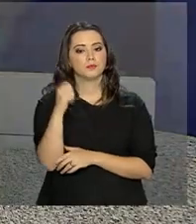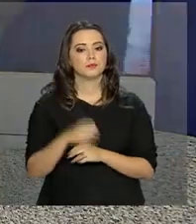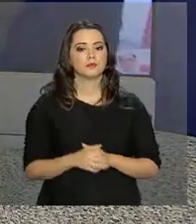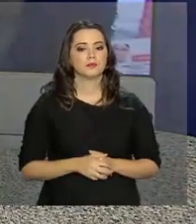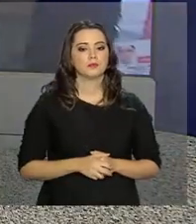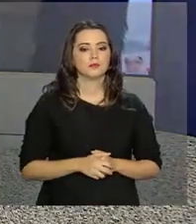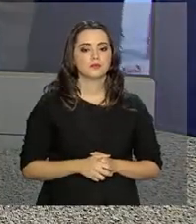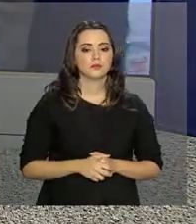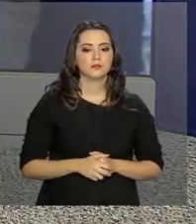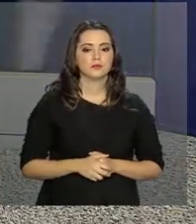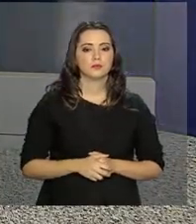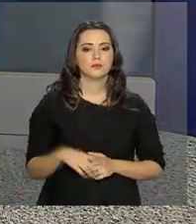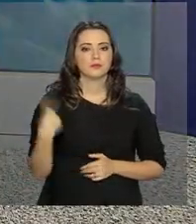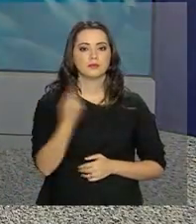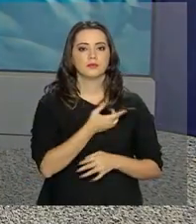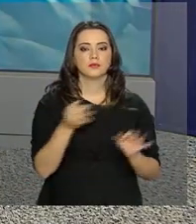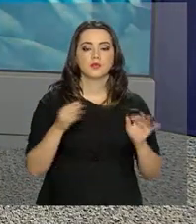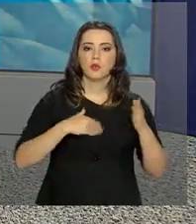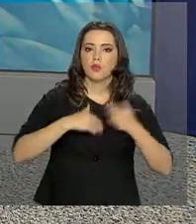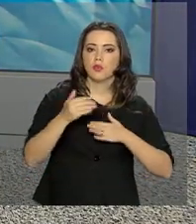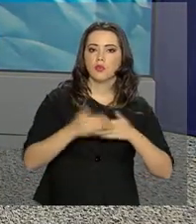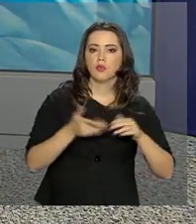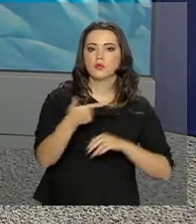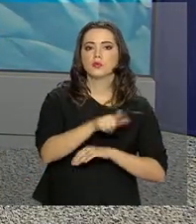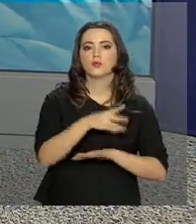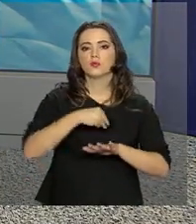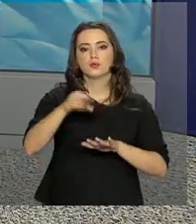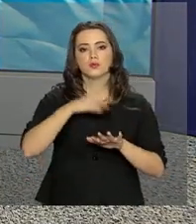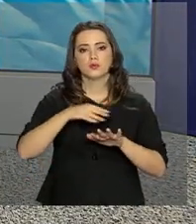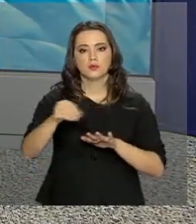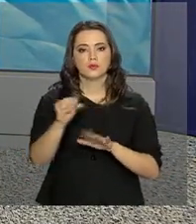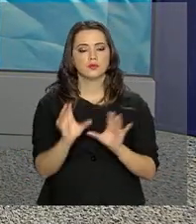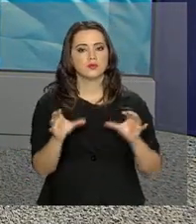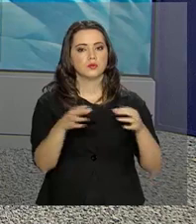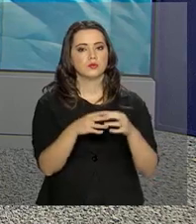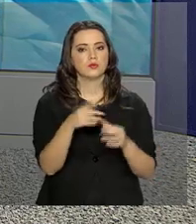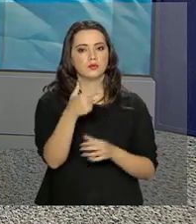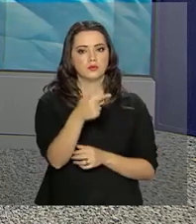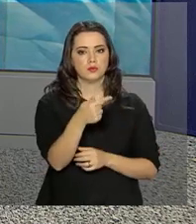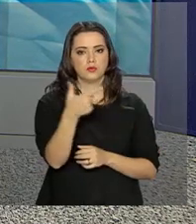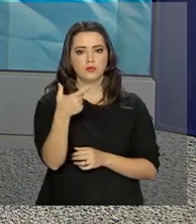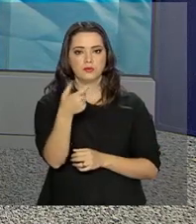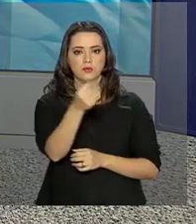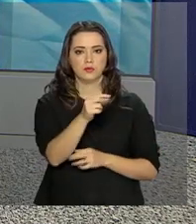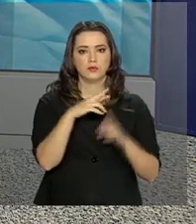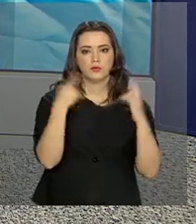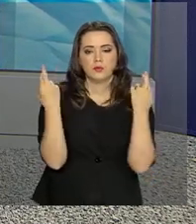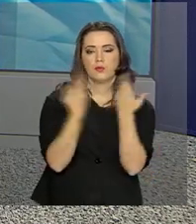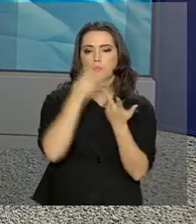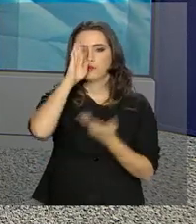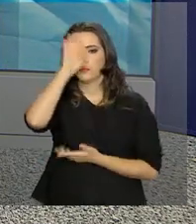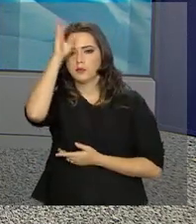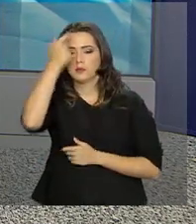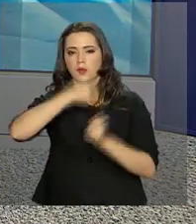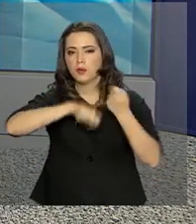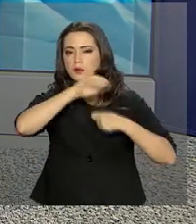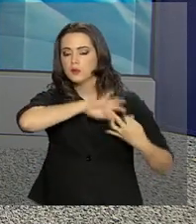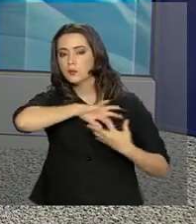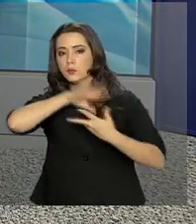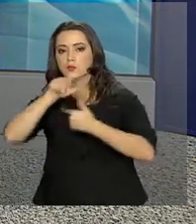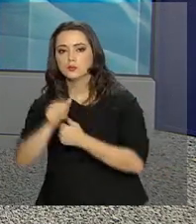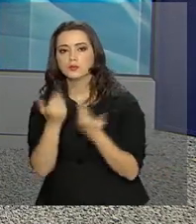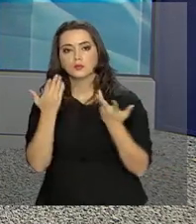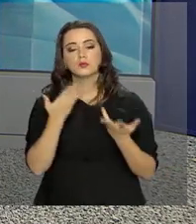Argentina. E nós voltamos a qualquer momento com mais informações sobre essa cúpula do G20, que reúne as principais